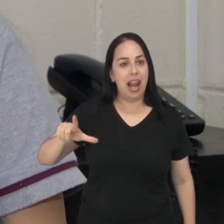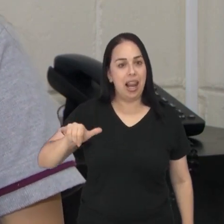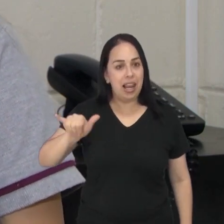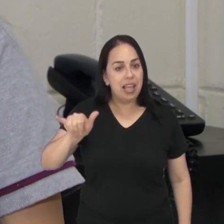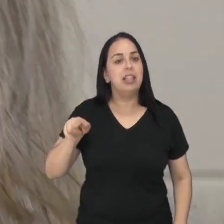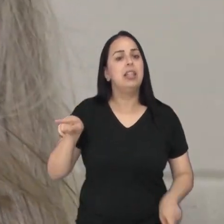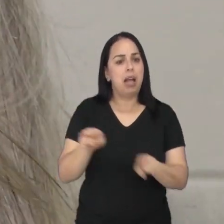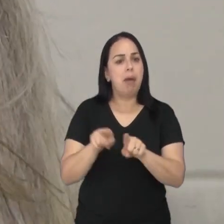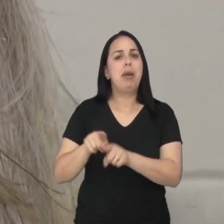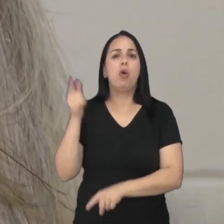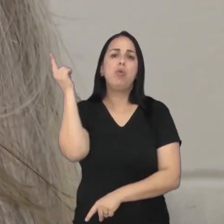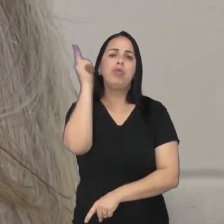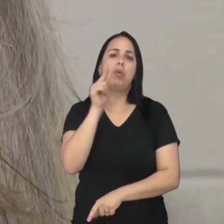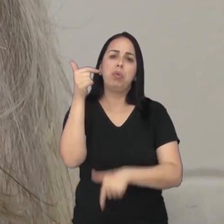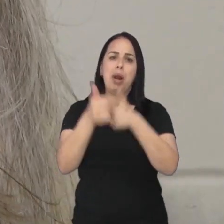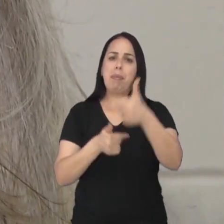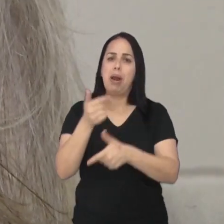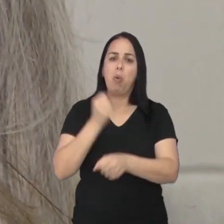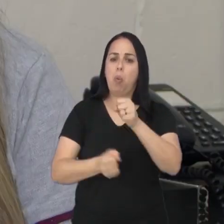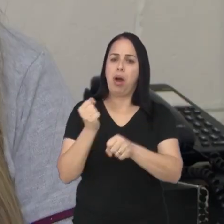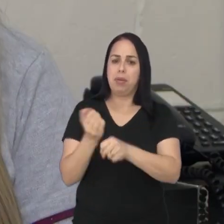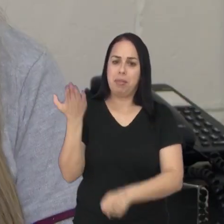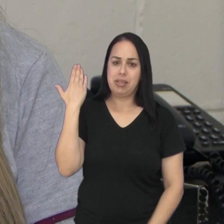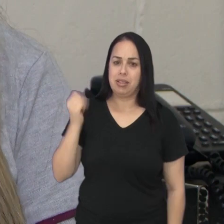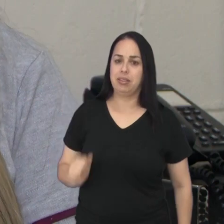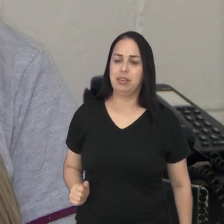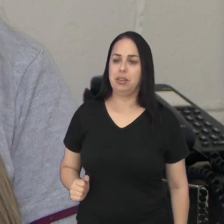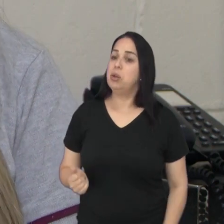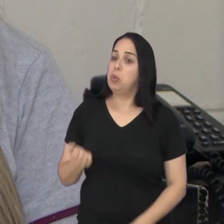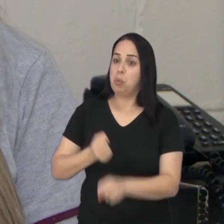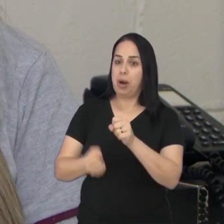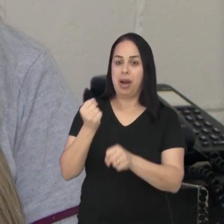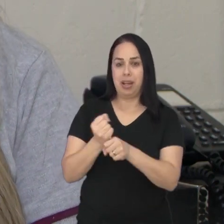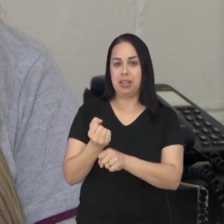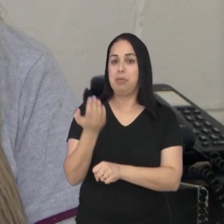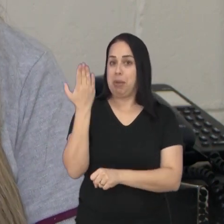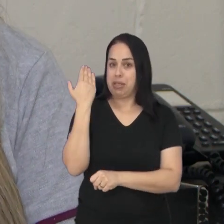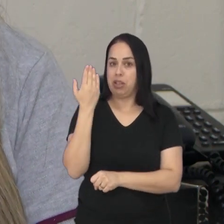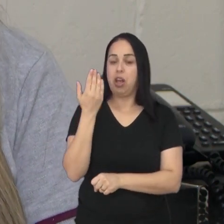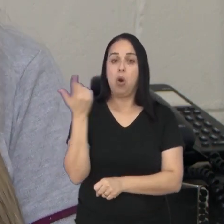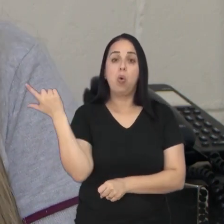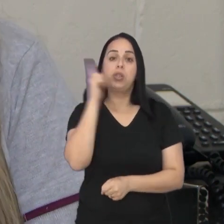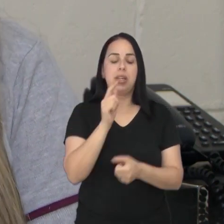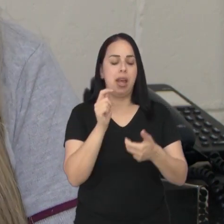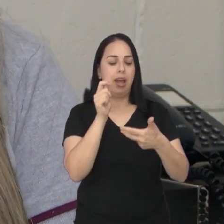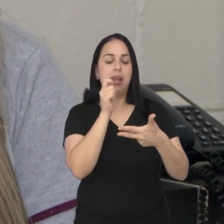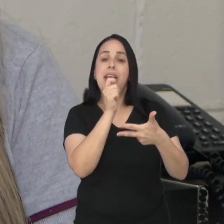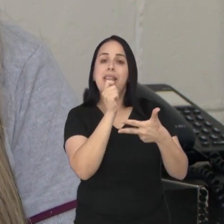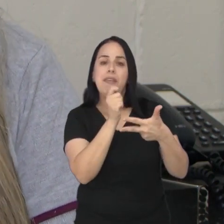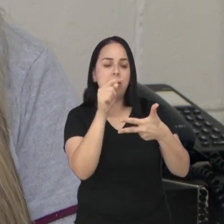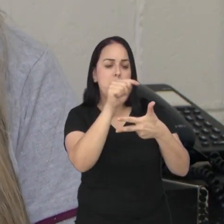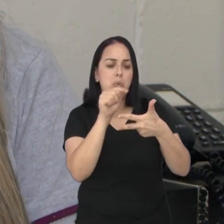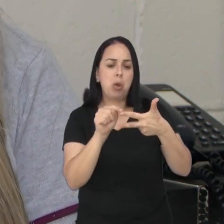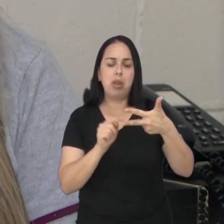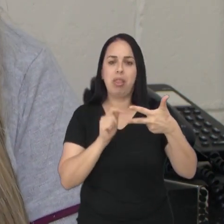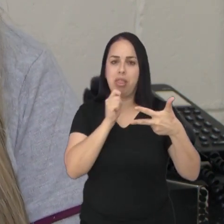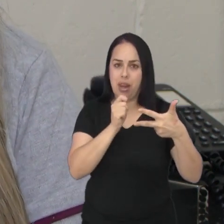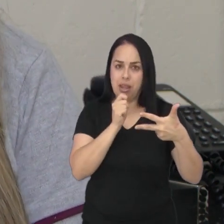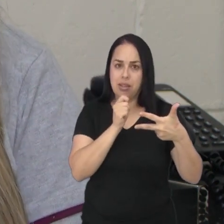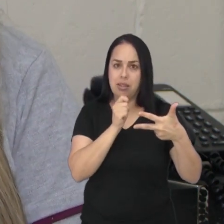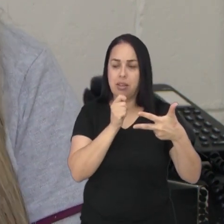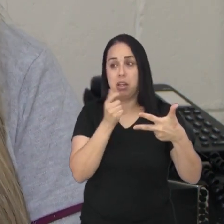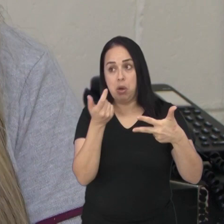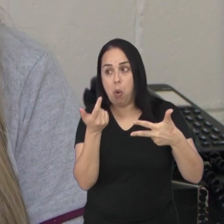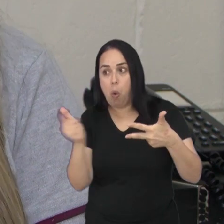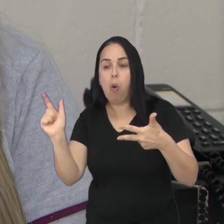na mesma empresa no ano passado. Em 2023 eu já consegui 3 entrevistas, até consegui outro